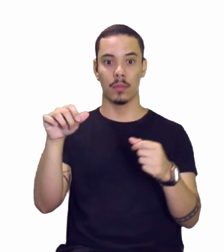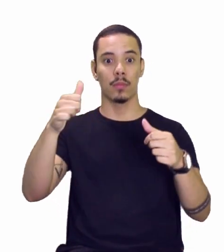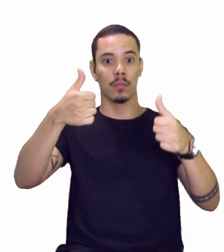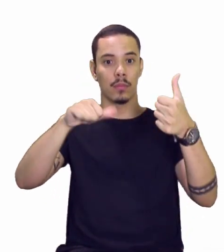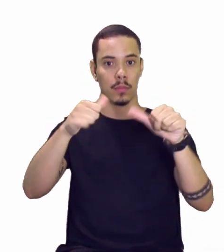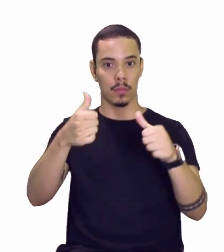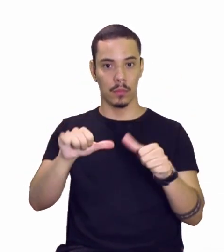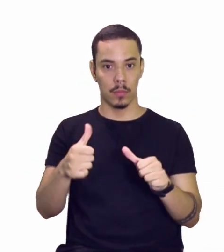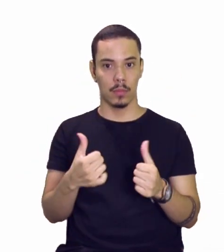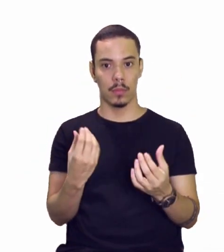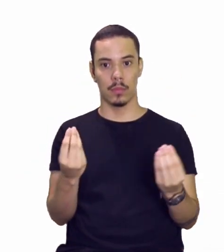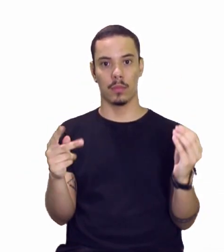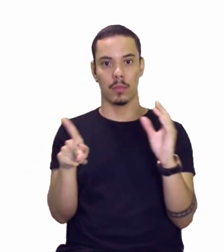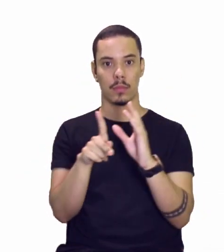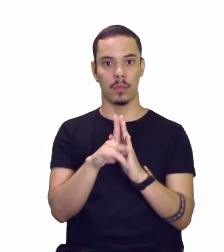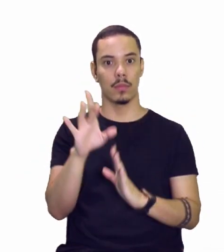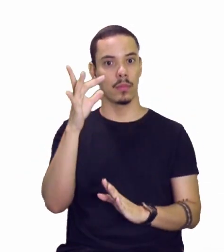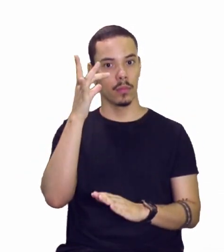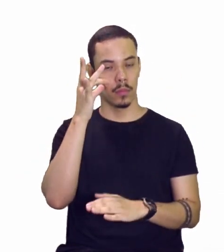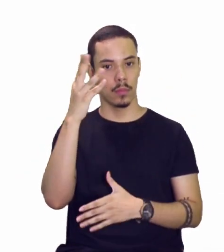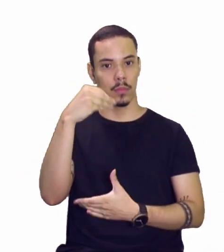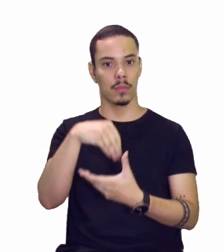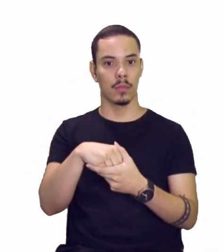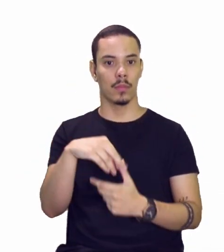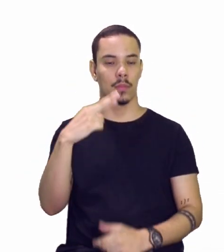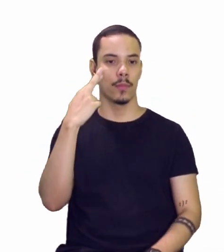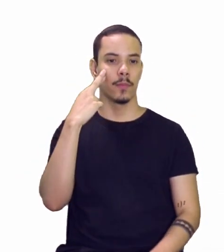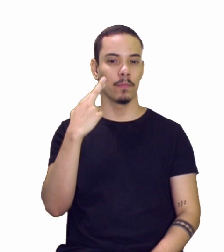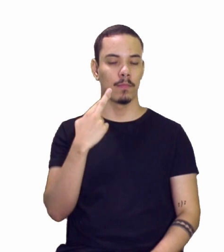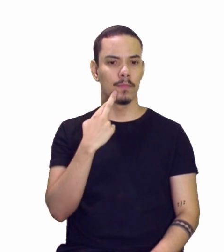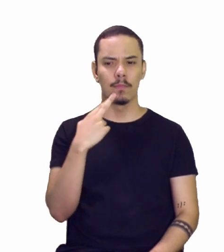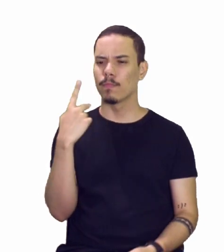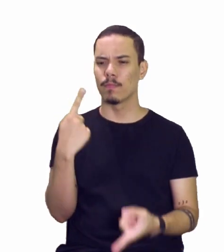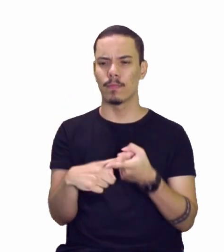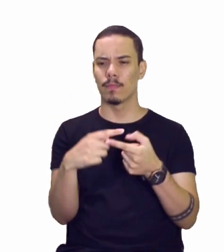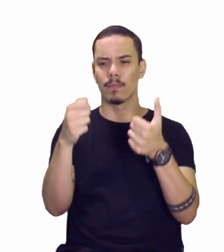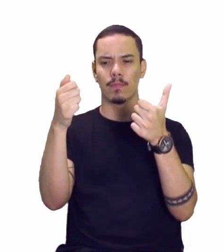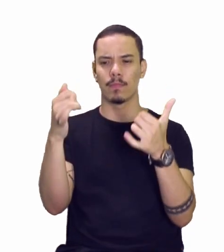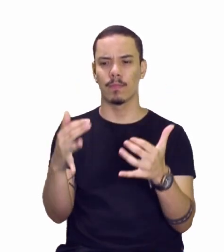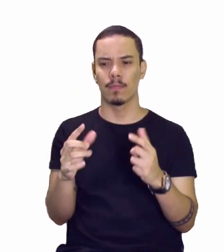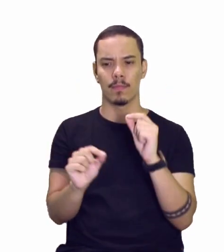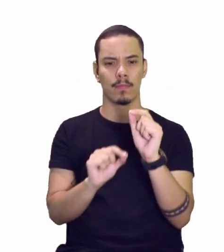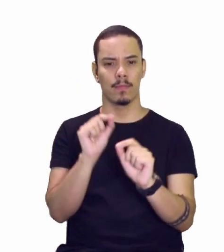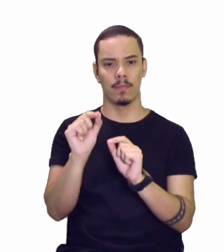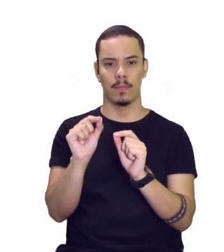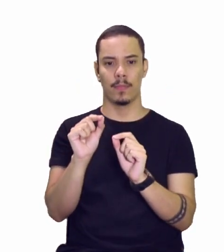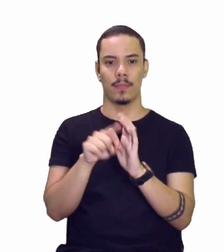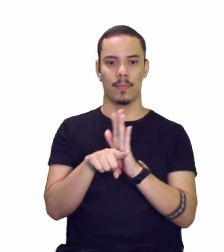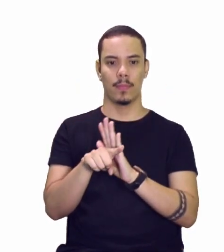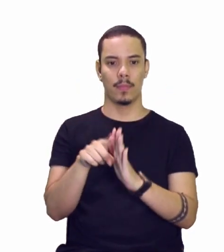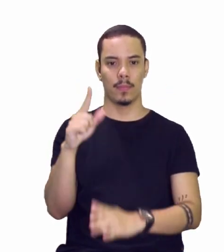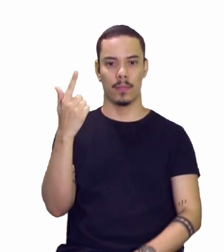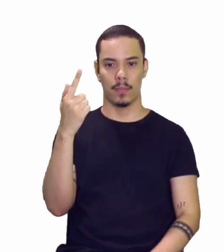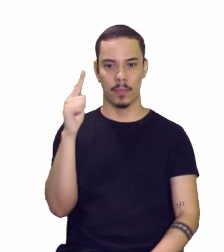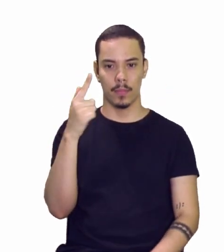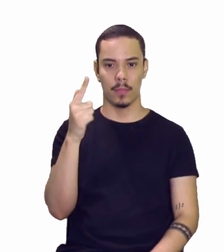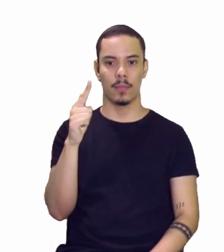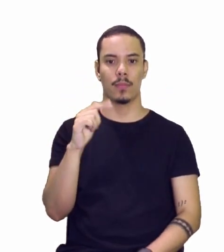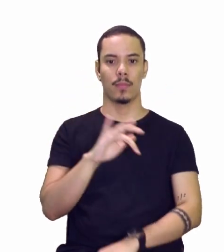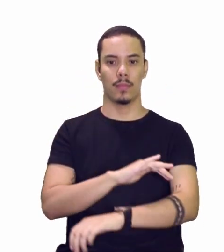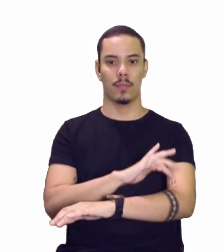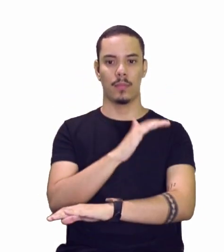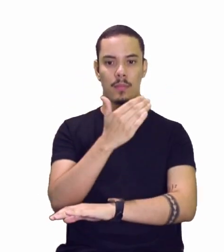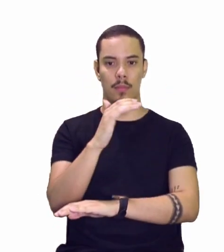as questões físicas de Rondônia. Quando eu falo de física, eu falo de estrutura geológica, relevo,